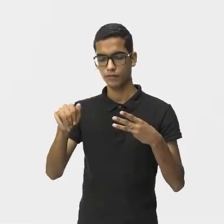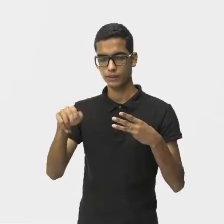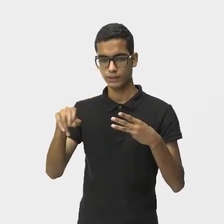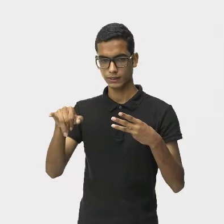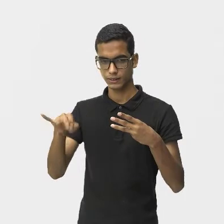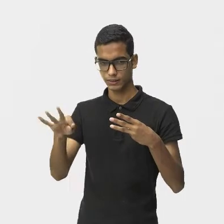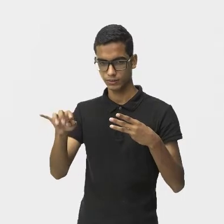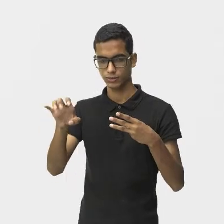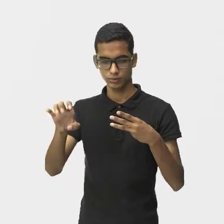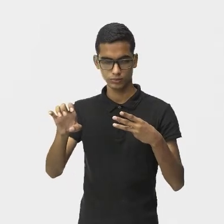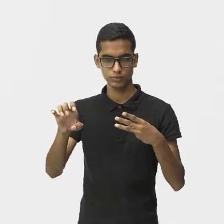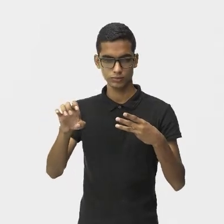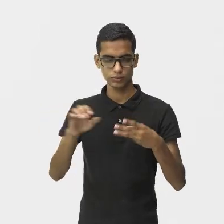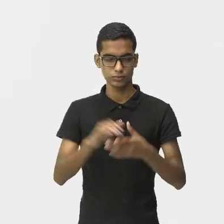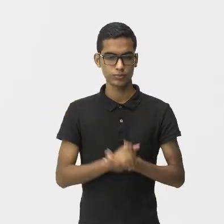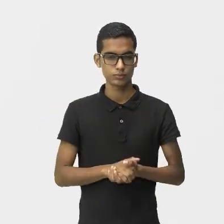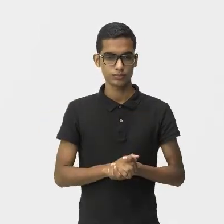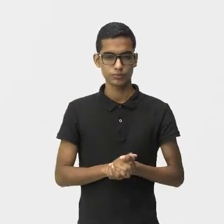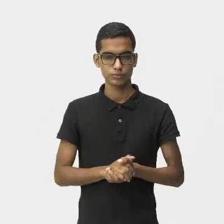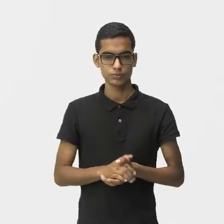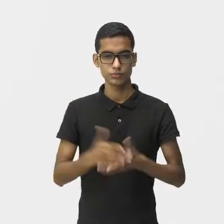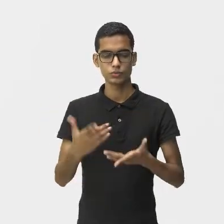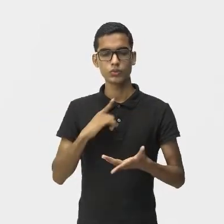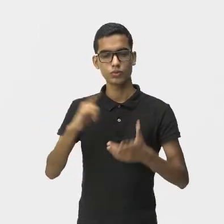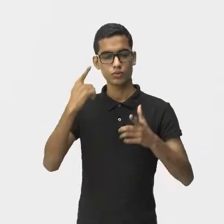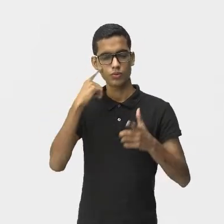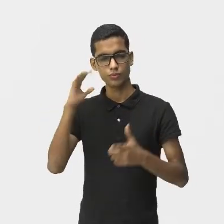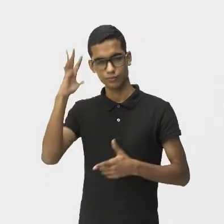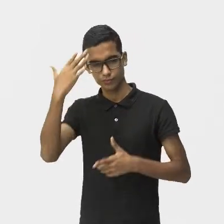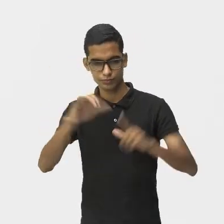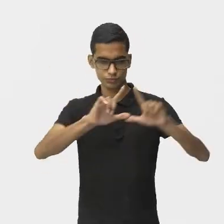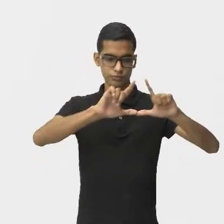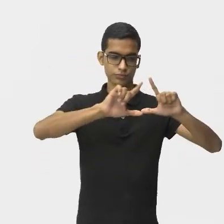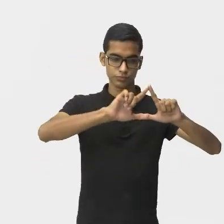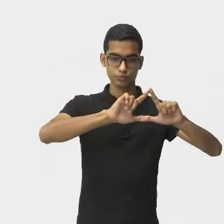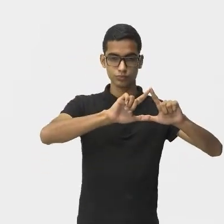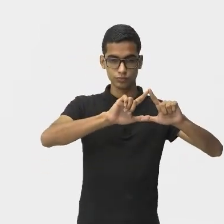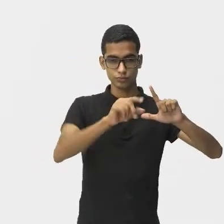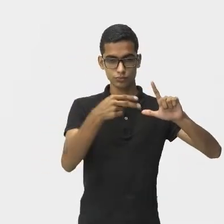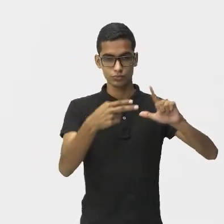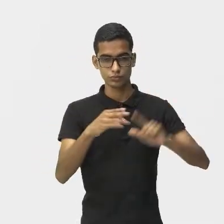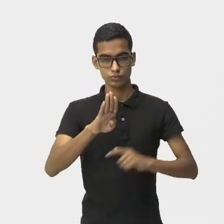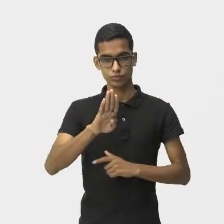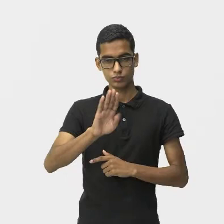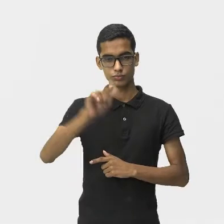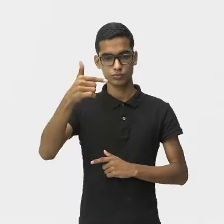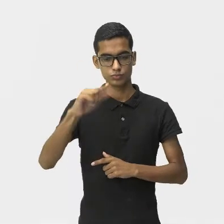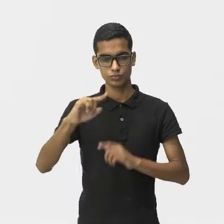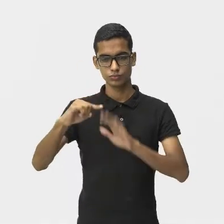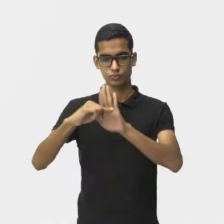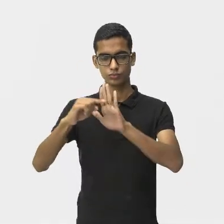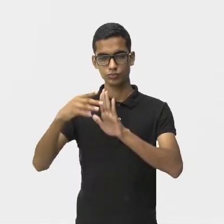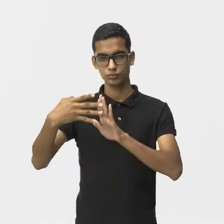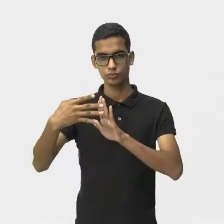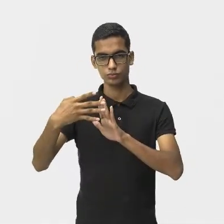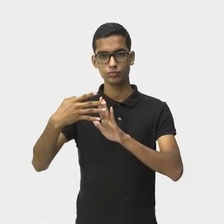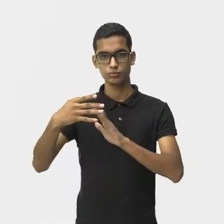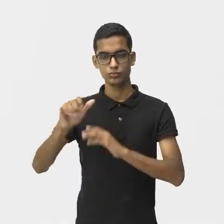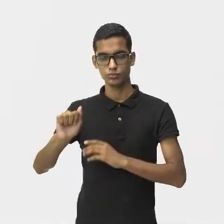resolver aqui o delta, ó, delta é b ao quadrado menos 4ac, correto? Vamos substituir